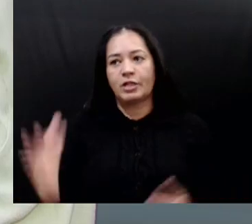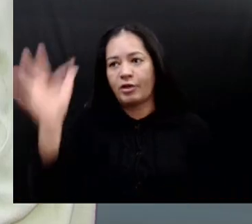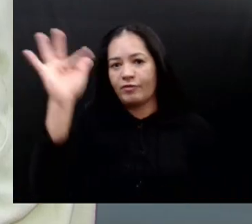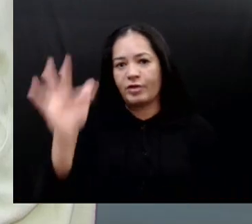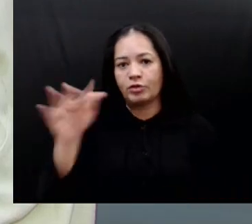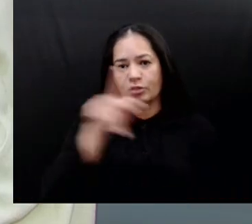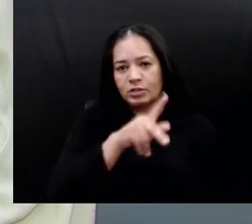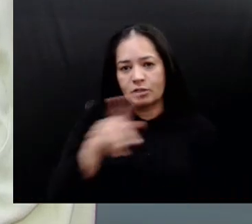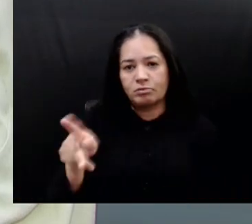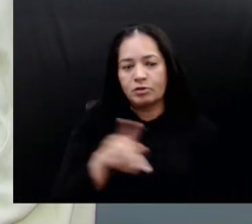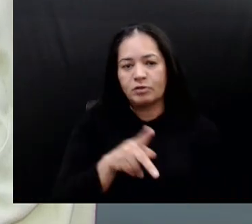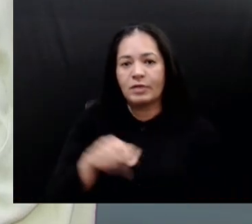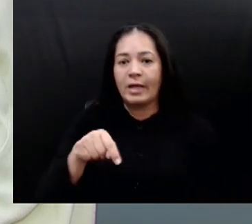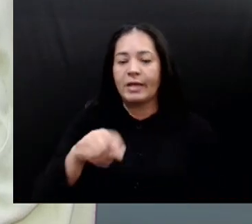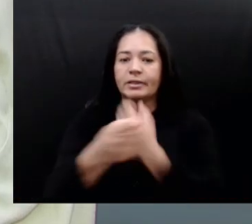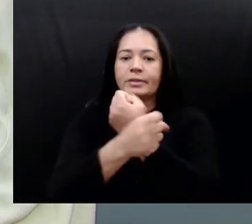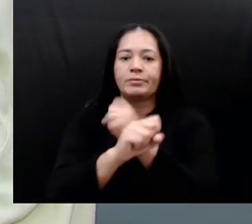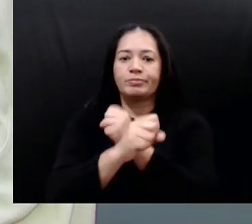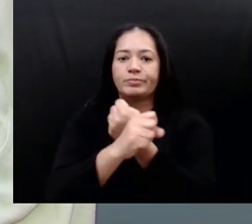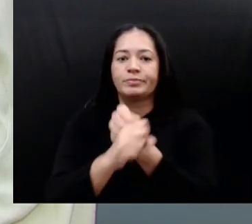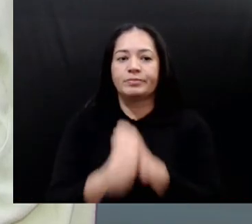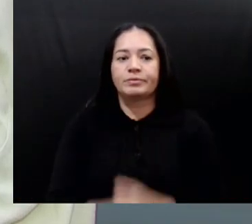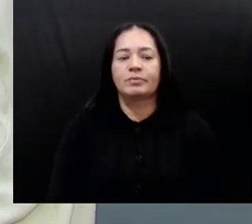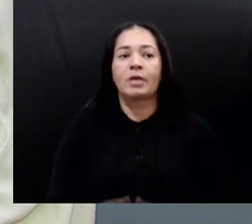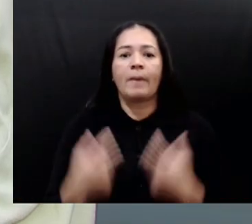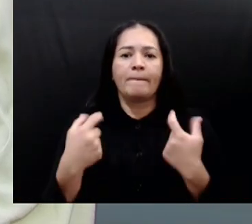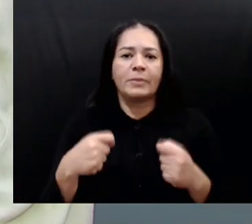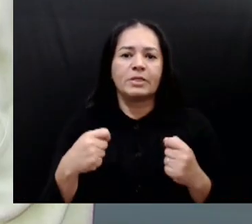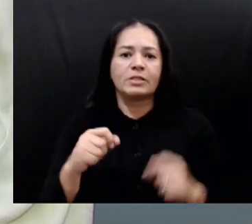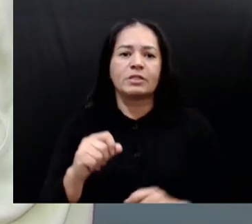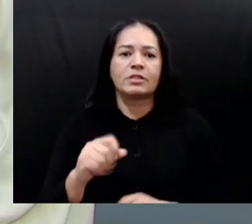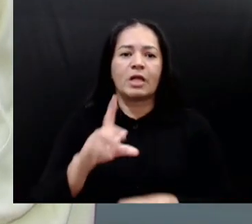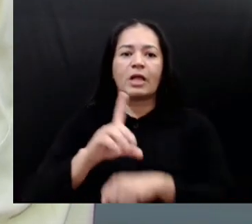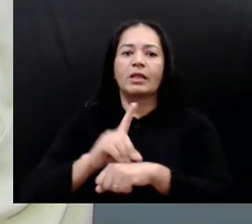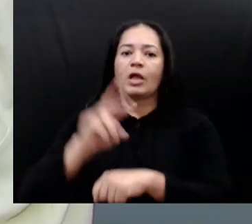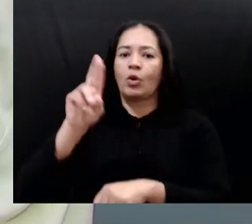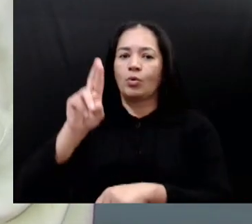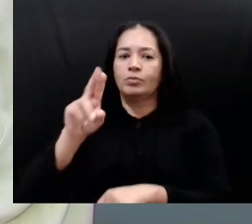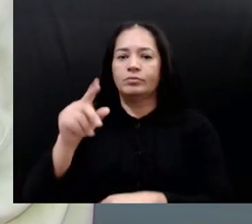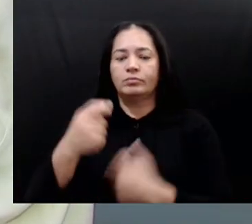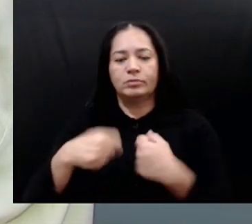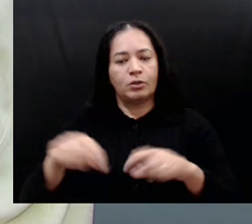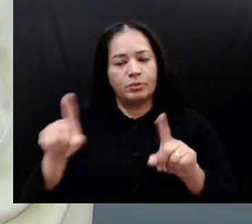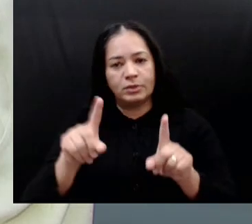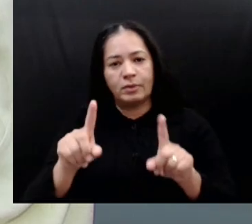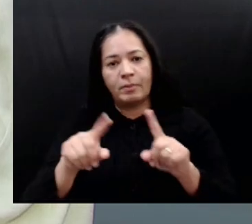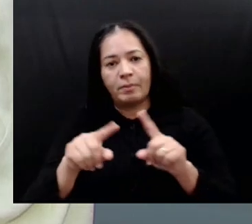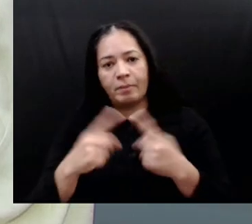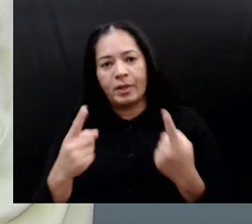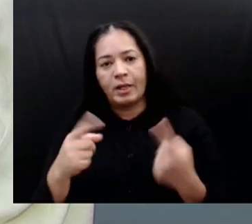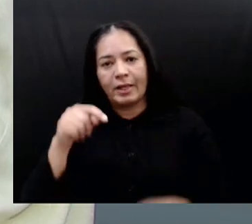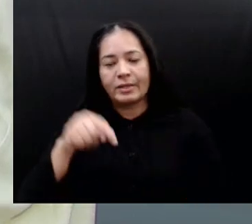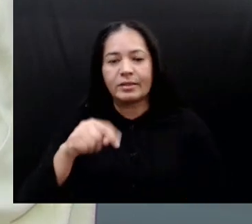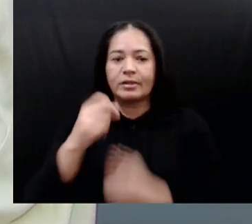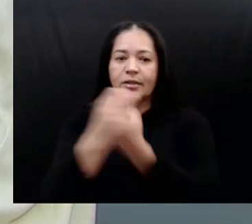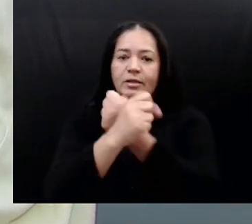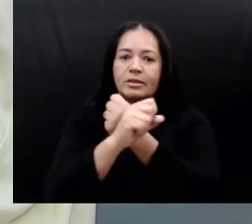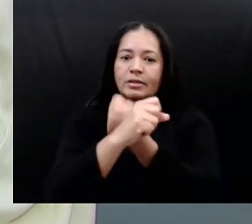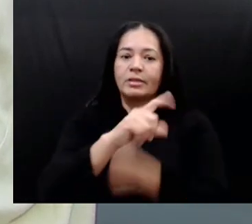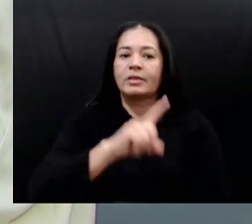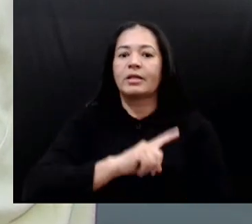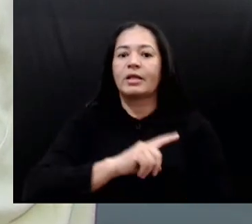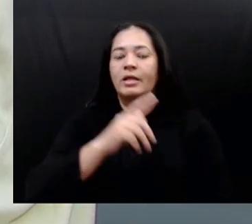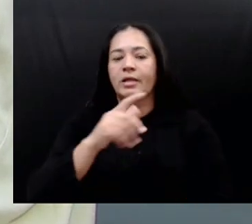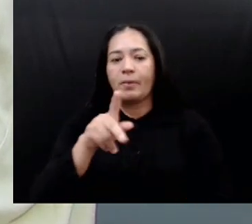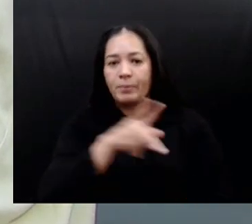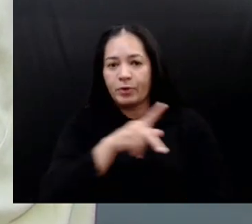PUC, precisa ter doutorado? Não necessariamente, né? Aqui a PUC nós temos professores que são mestres também,